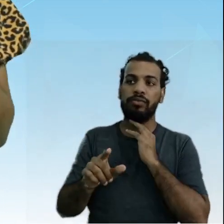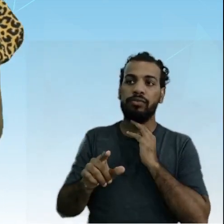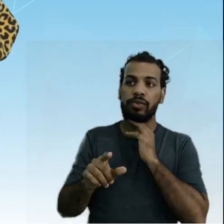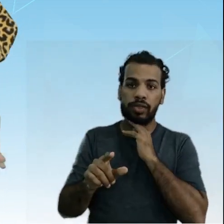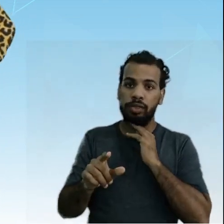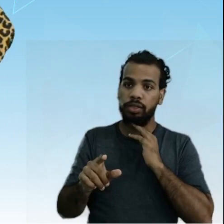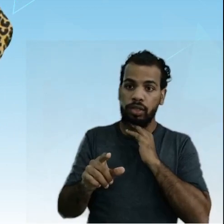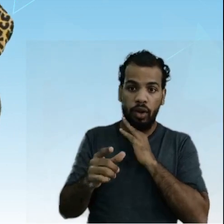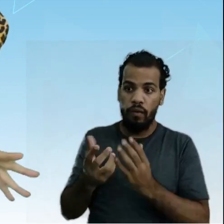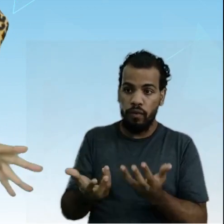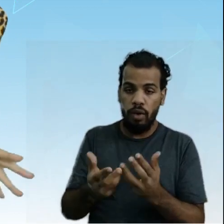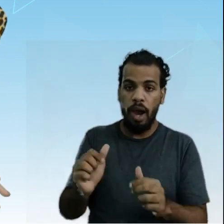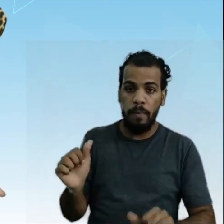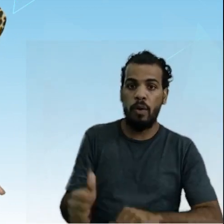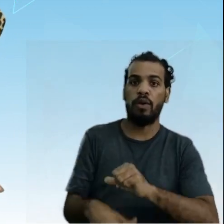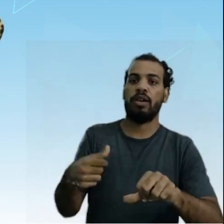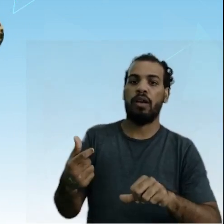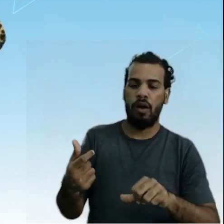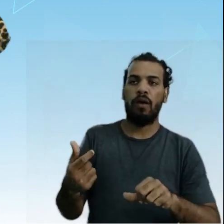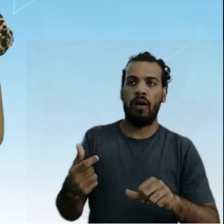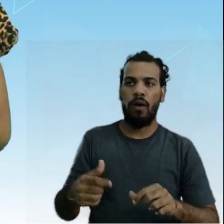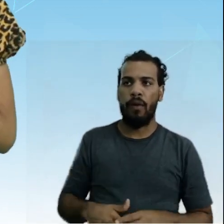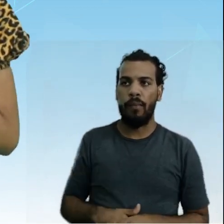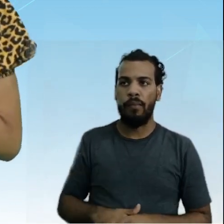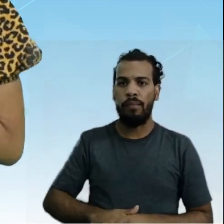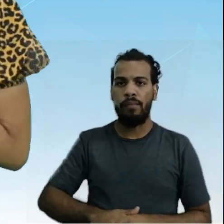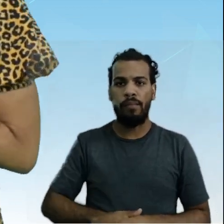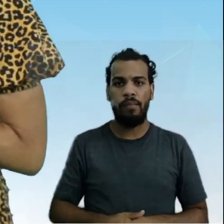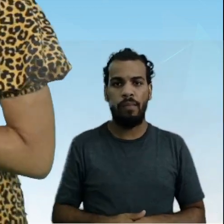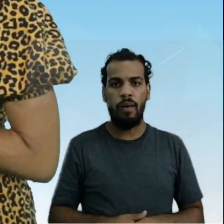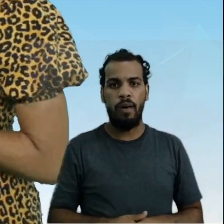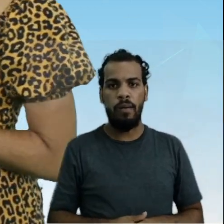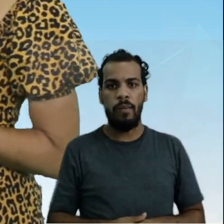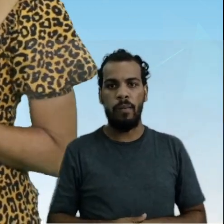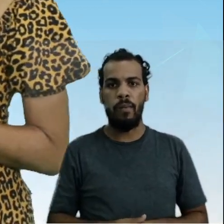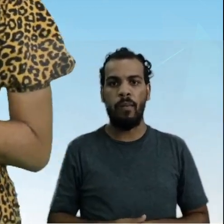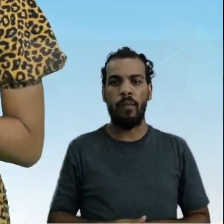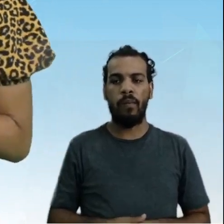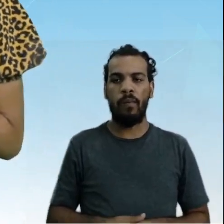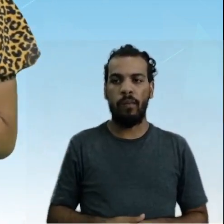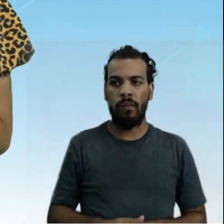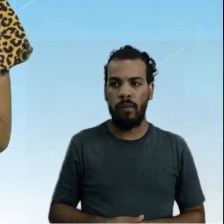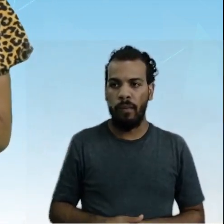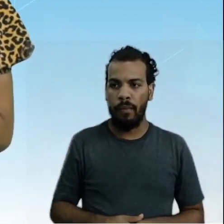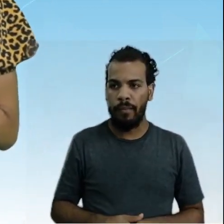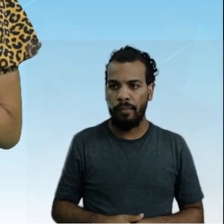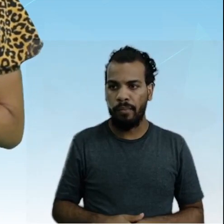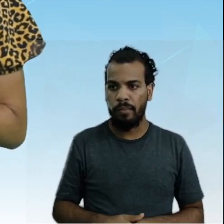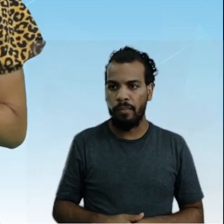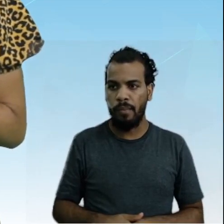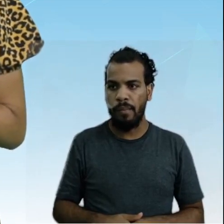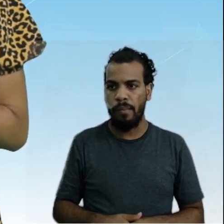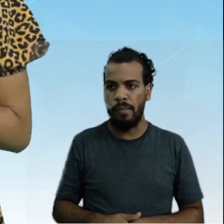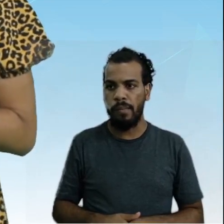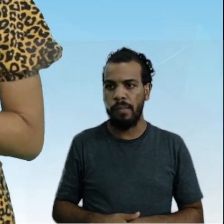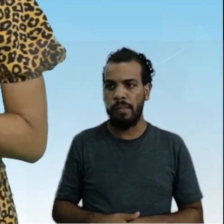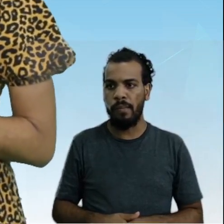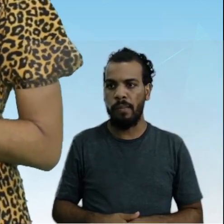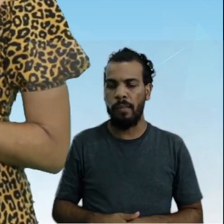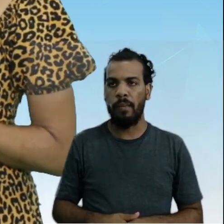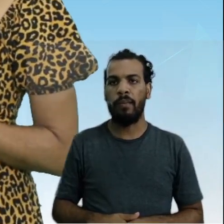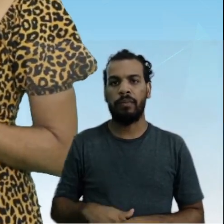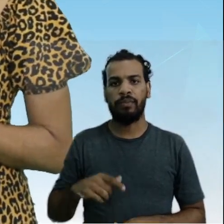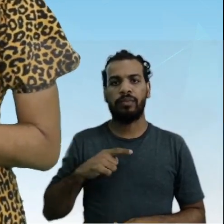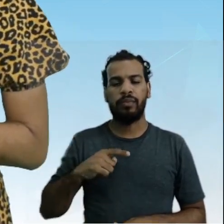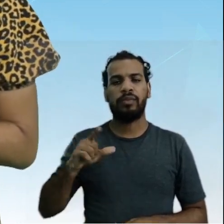sabem, é mudança, é transformação. Eu lembrar, por exemplo, professor, até nos textos da Bíblia cristã, tem Sodoma e